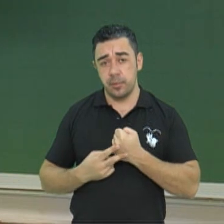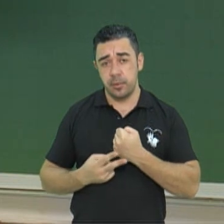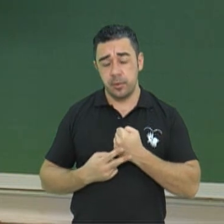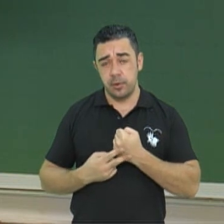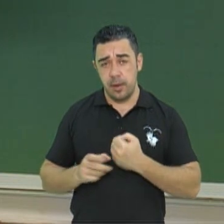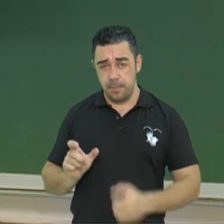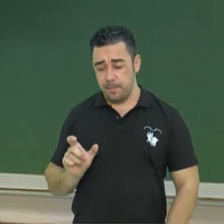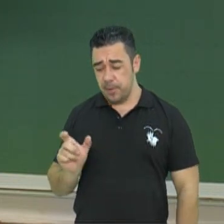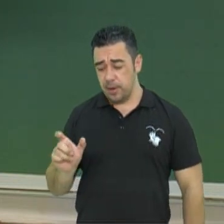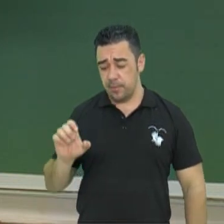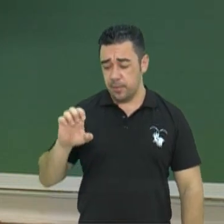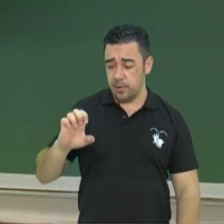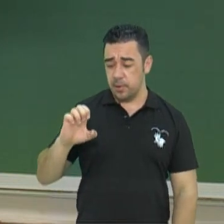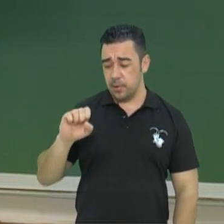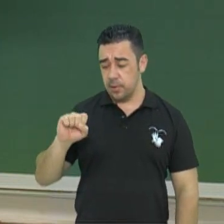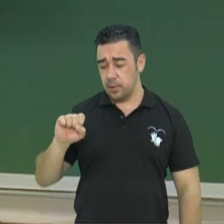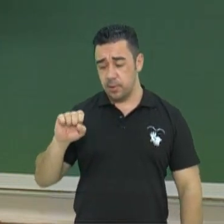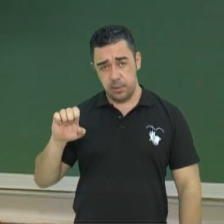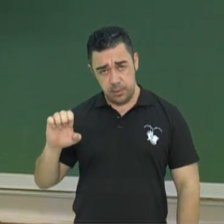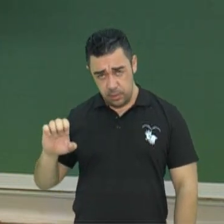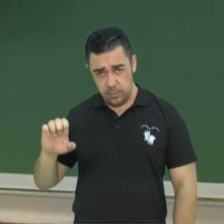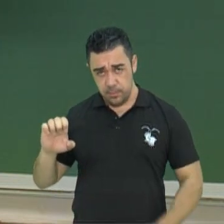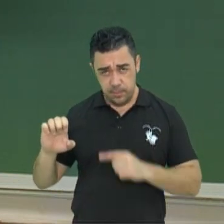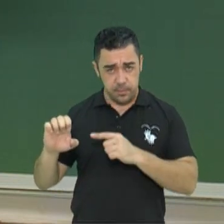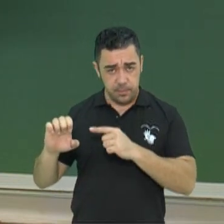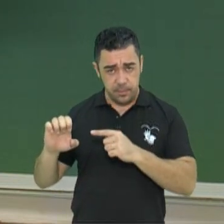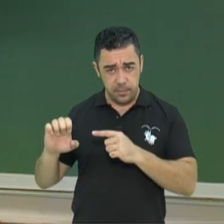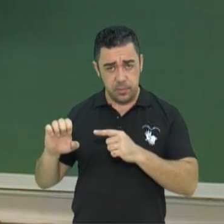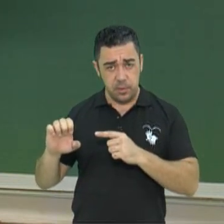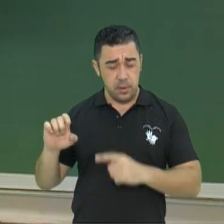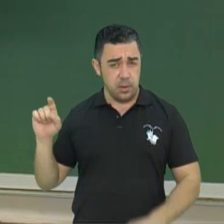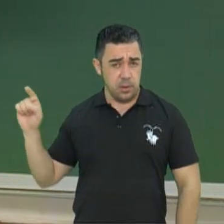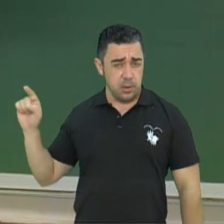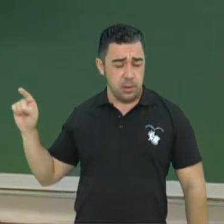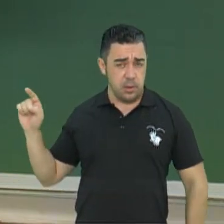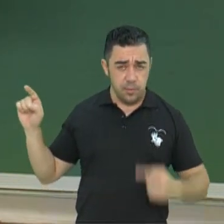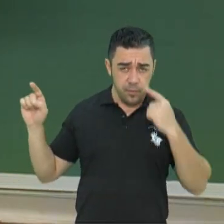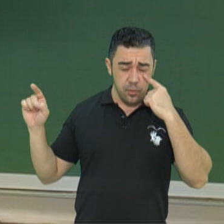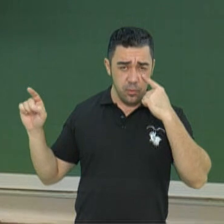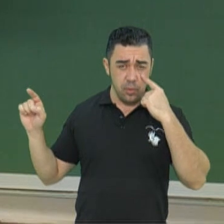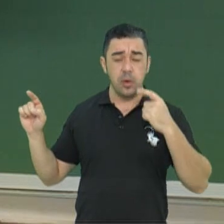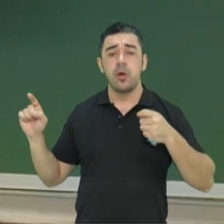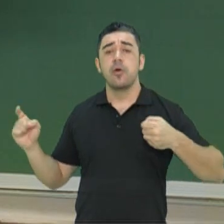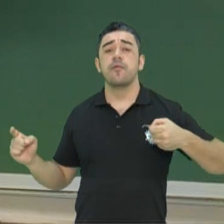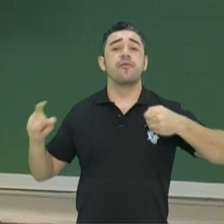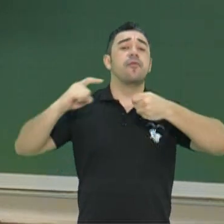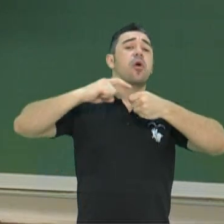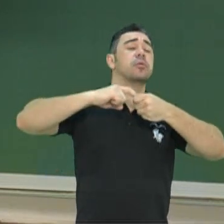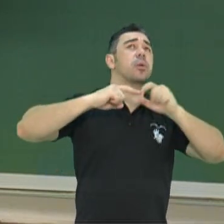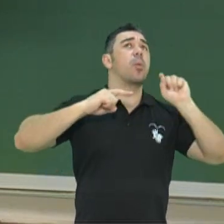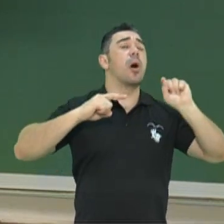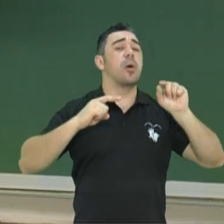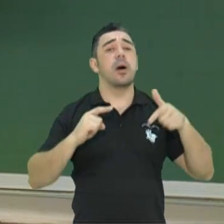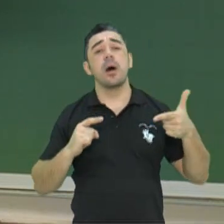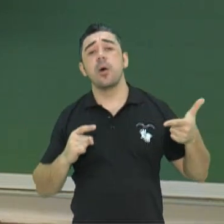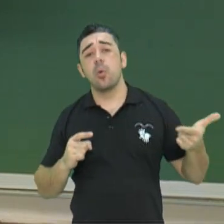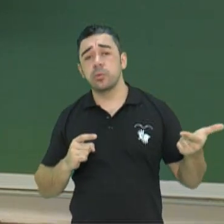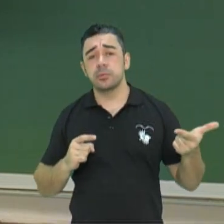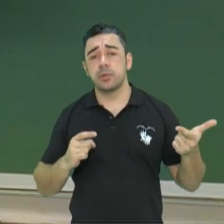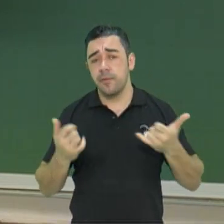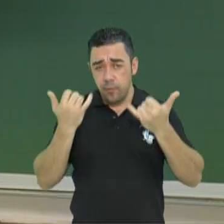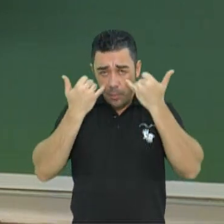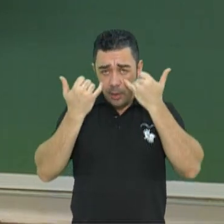verdade, a palavra esse termo, esse, destacado aqui, ele retoma qual outra palavra ou qual